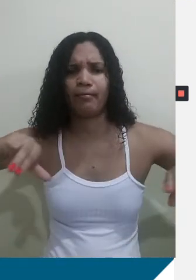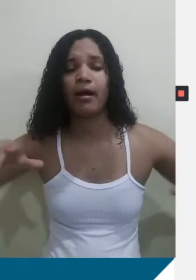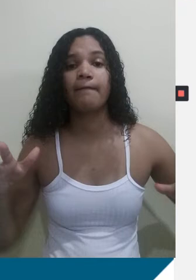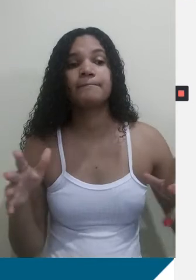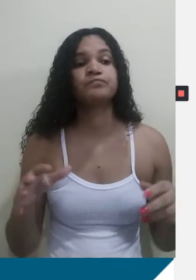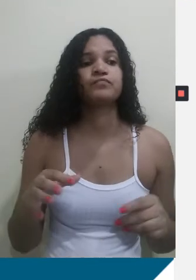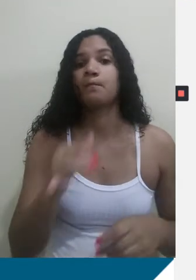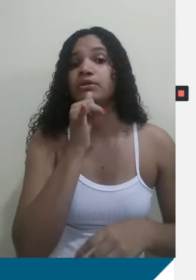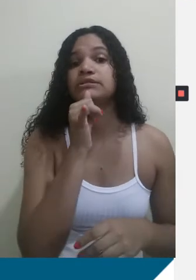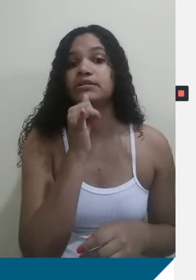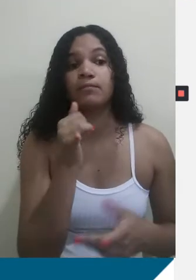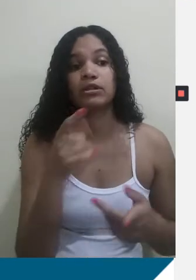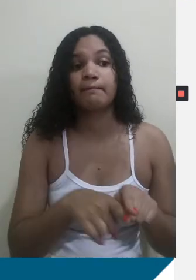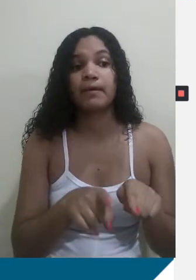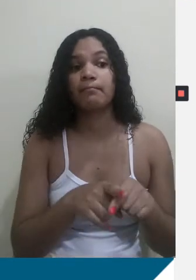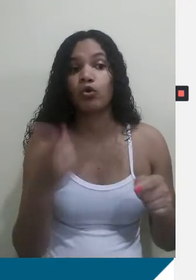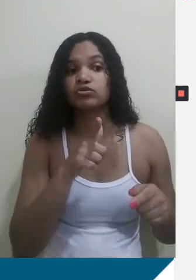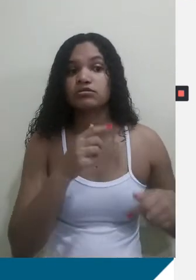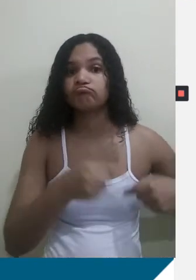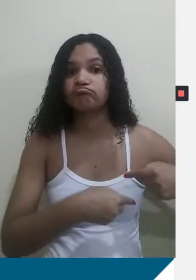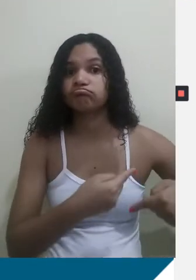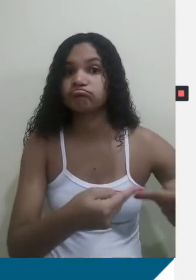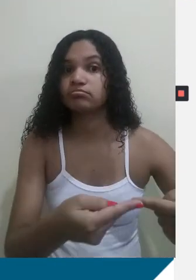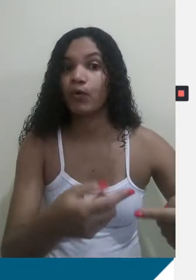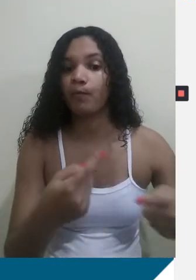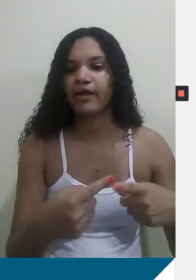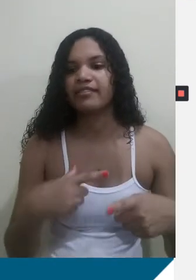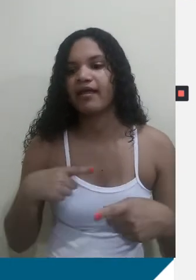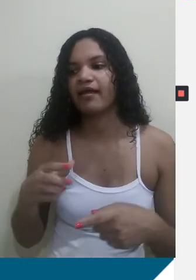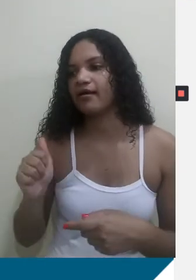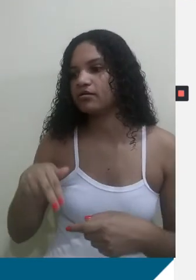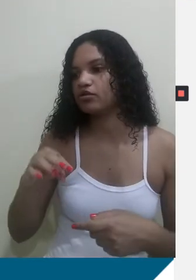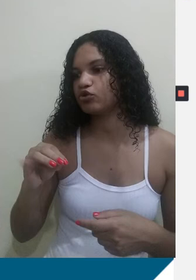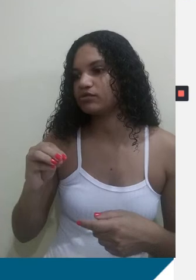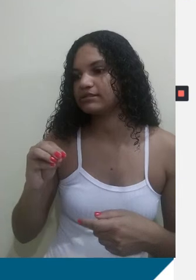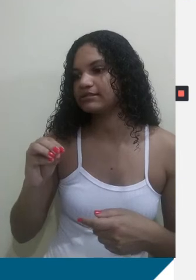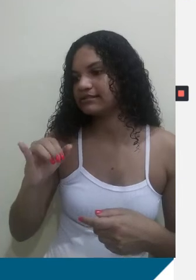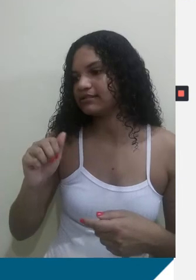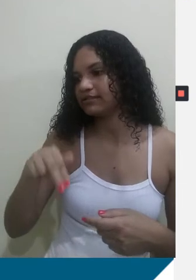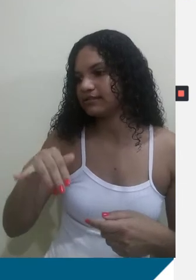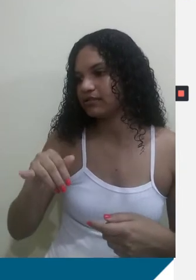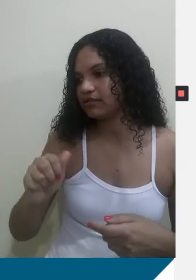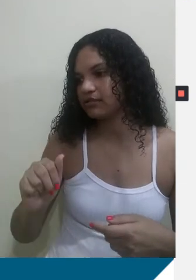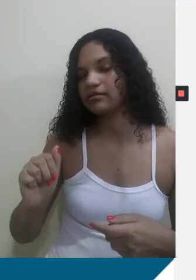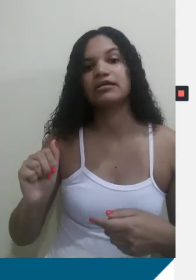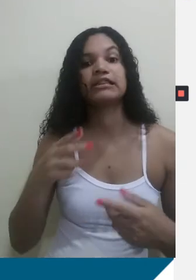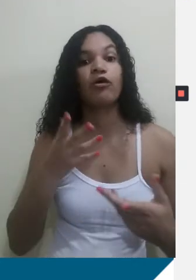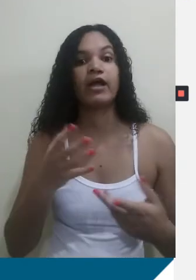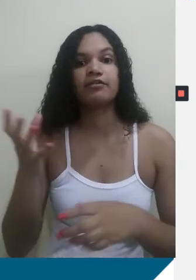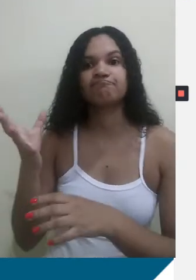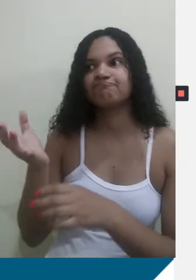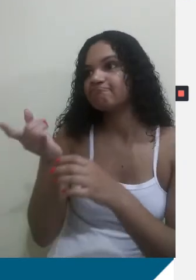distintas, por exemplo, para a reprodução, por causa da antocianina, que facilita a atração de insetos para a